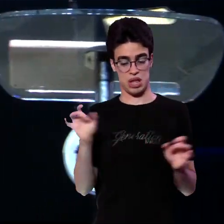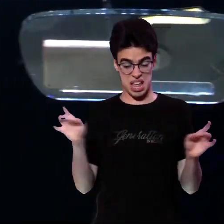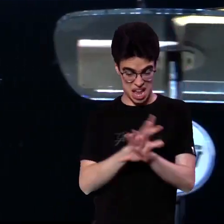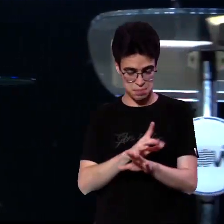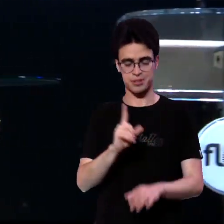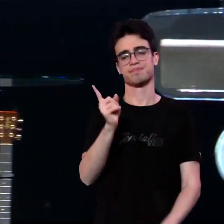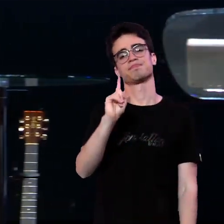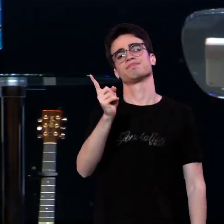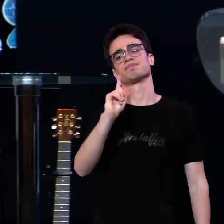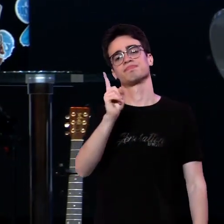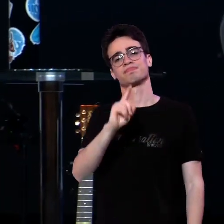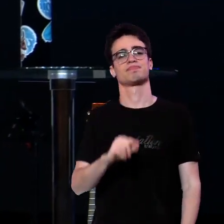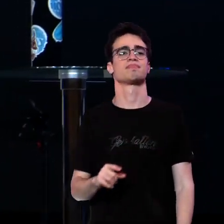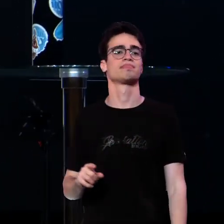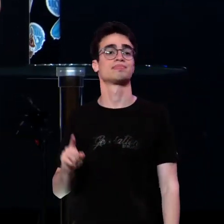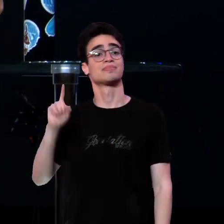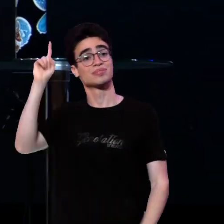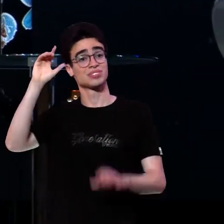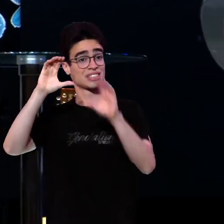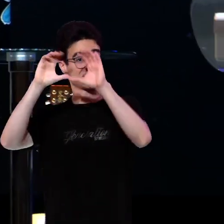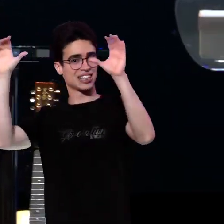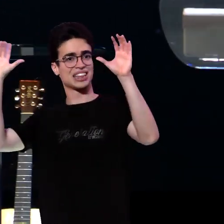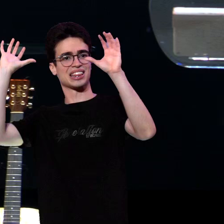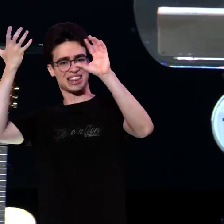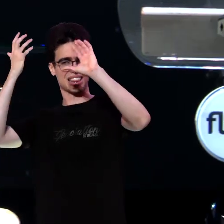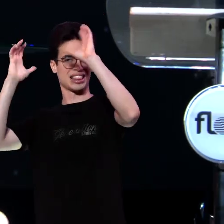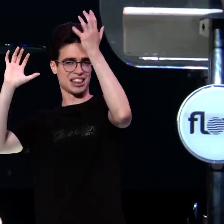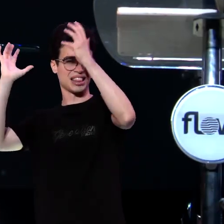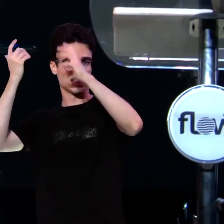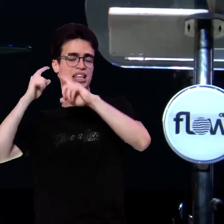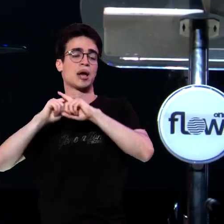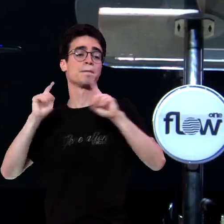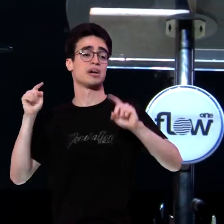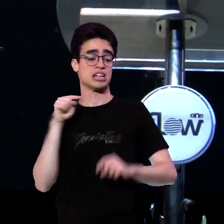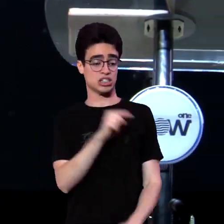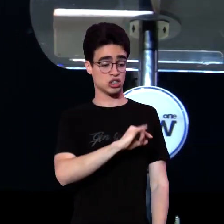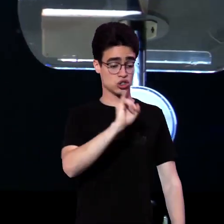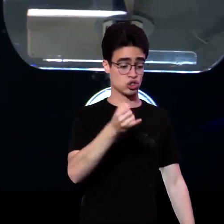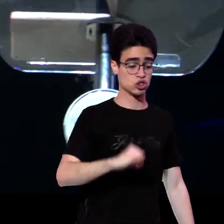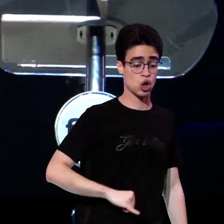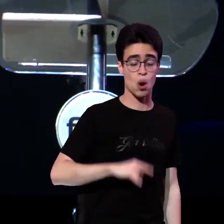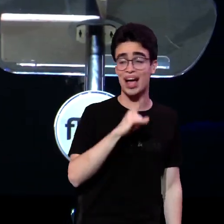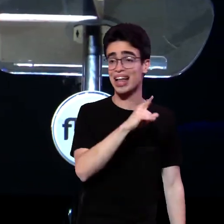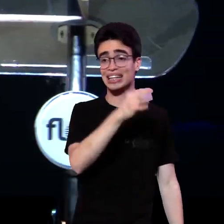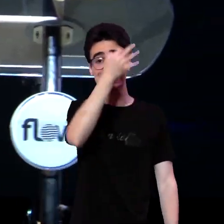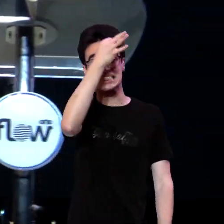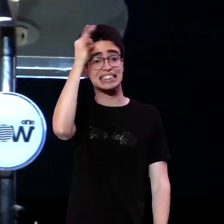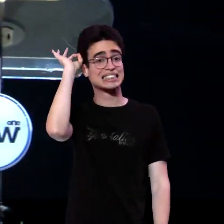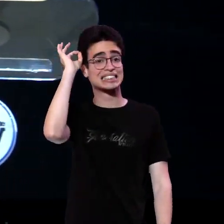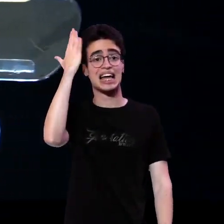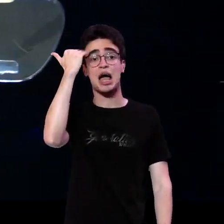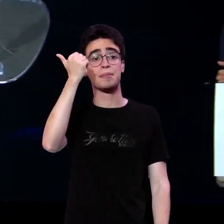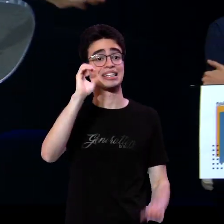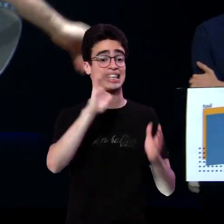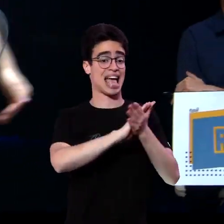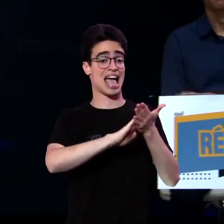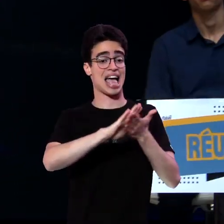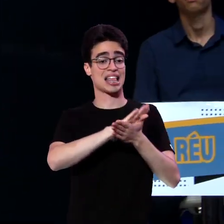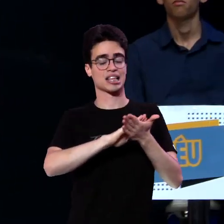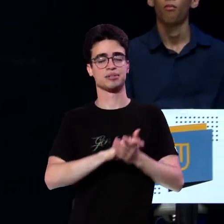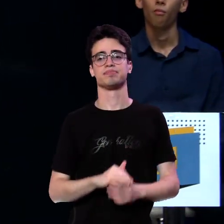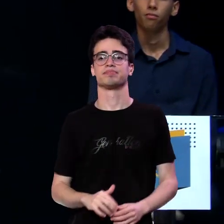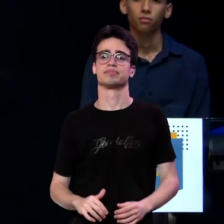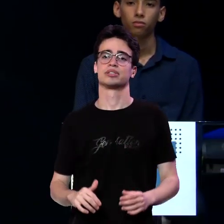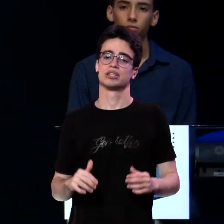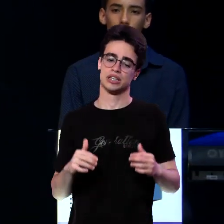coisas estavam acontecendo no tribunal celestial, mas Jó não estava sabendo disso ainda. E então aparecem